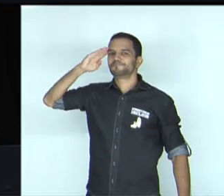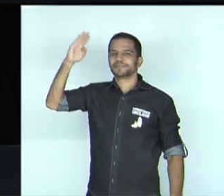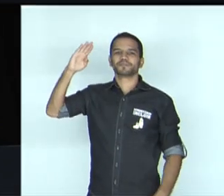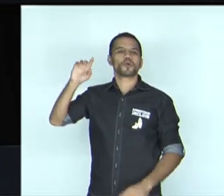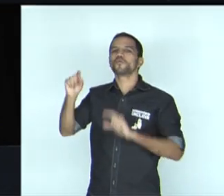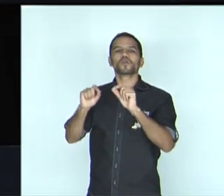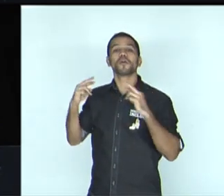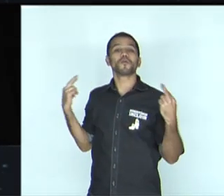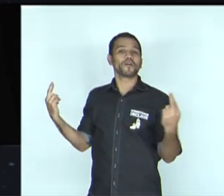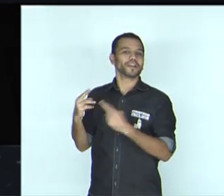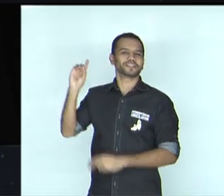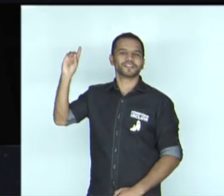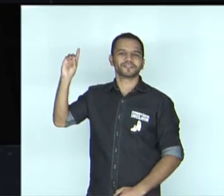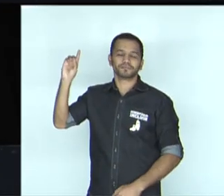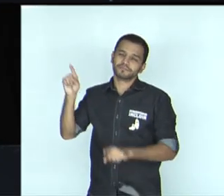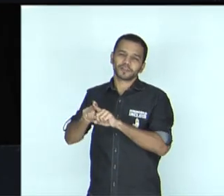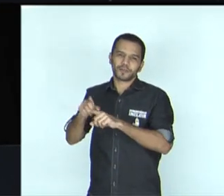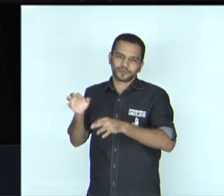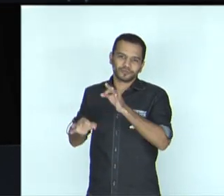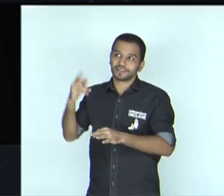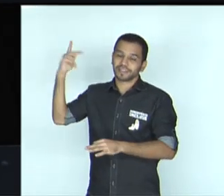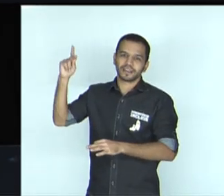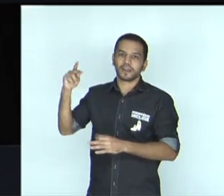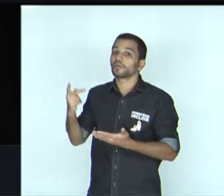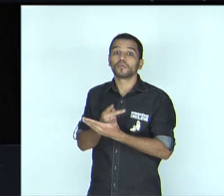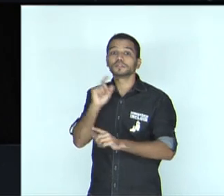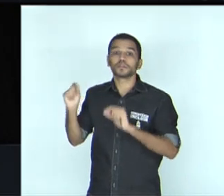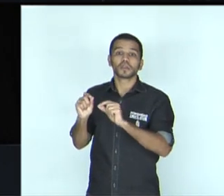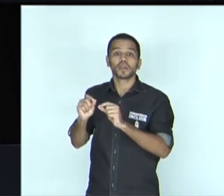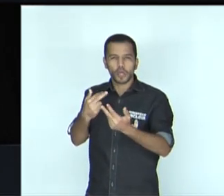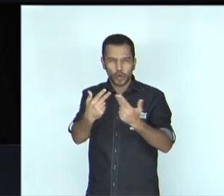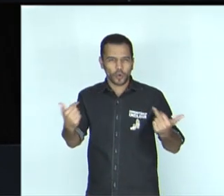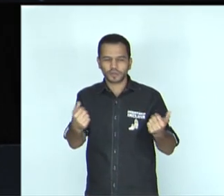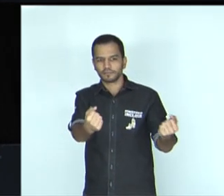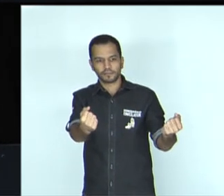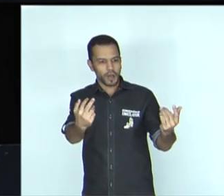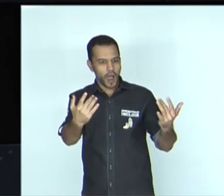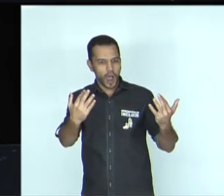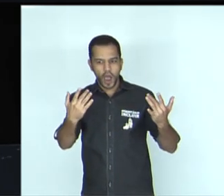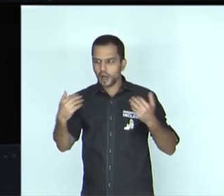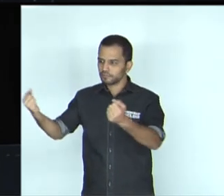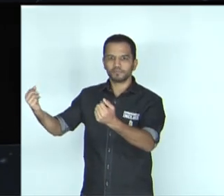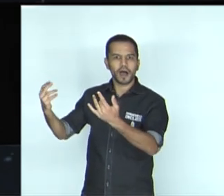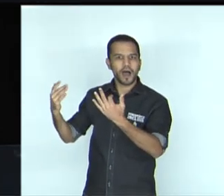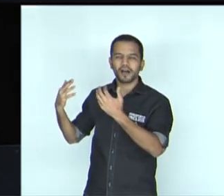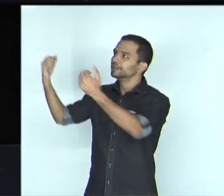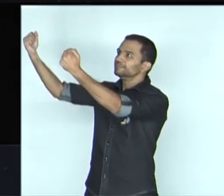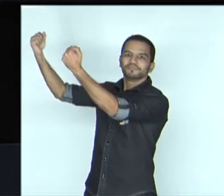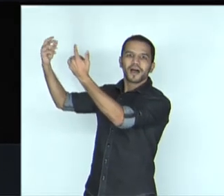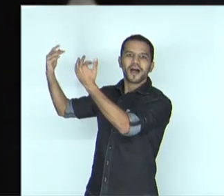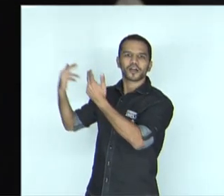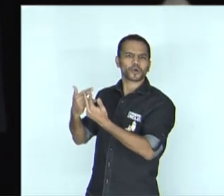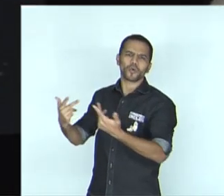justiça. E todas essas coisas vos serão acrescentadas. Tem uma regra aqui. Ei, câmeras